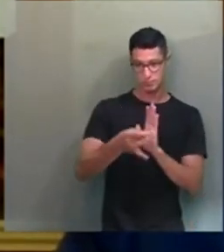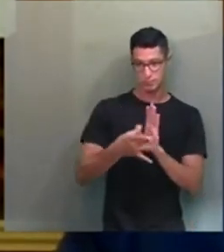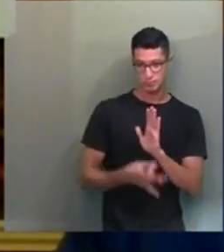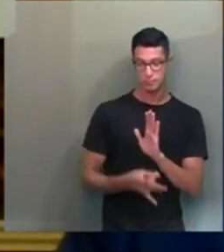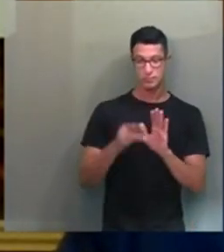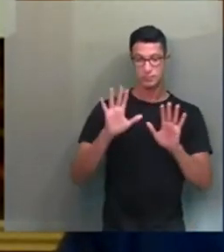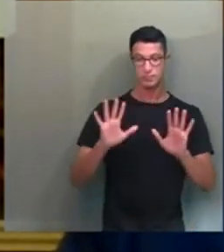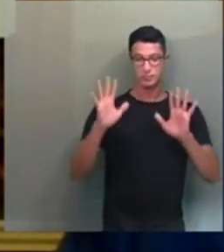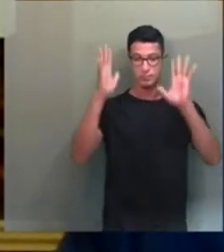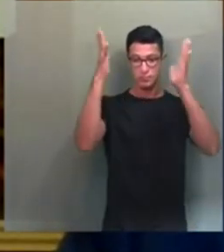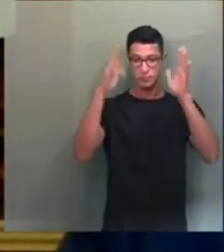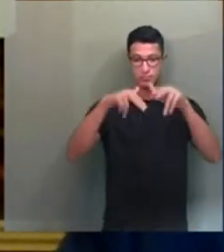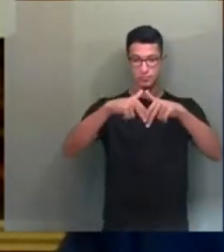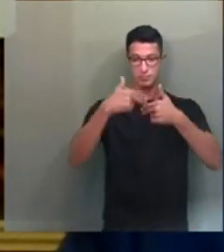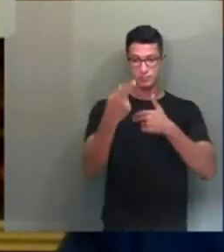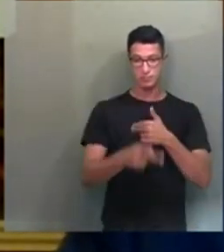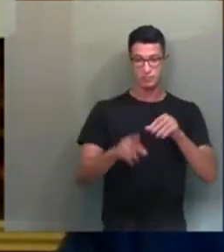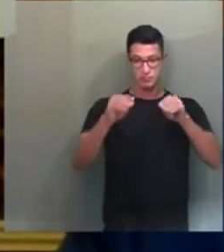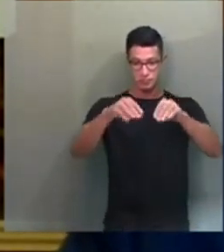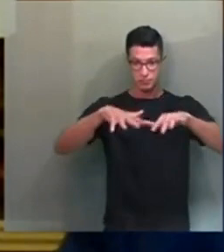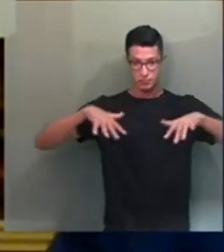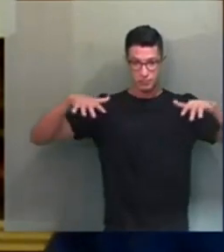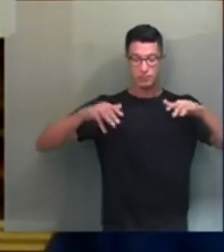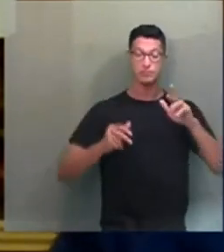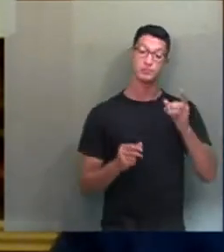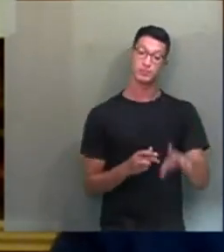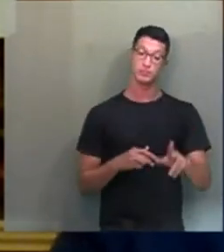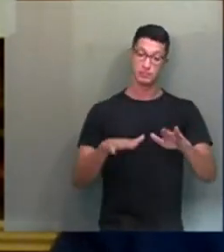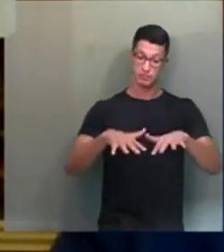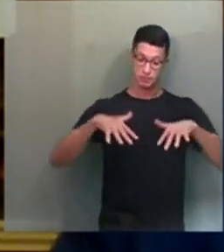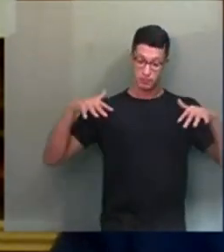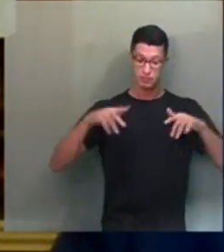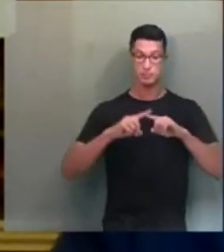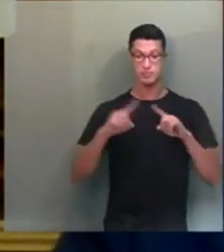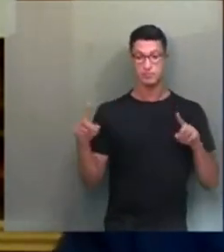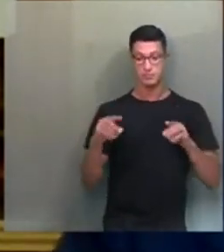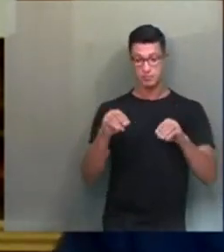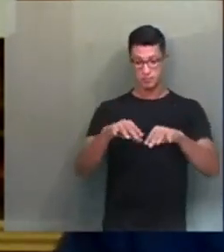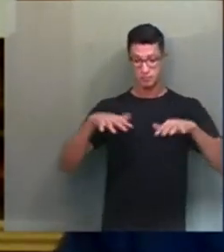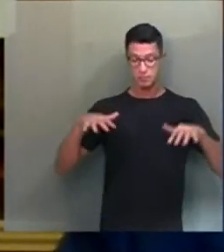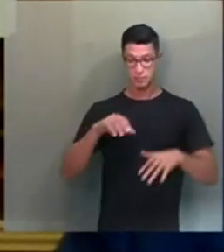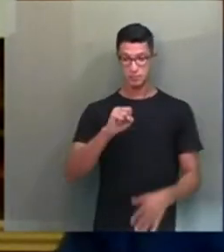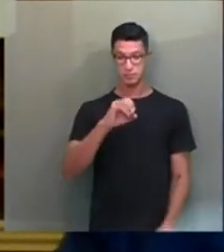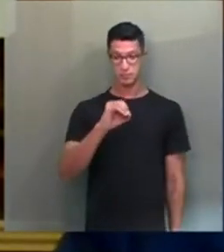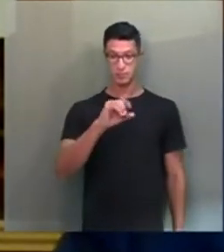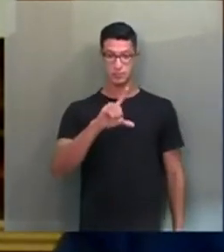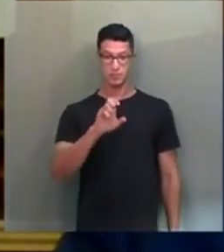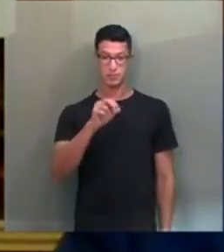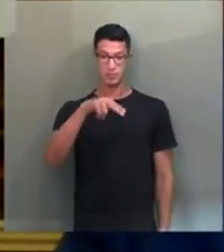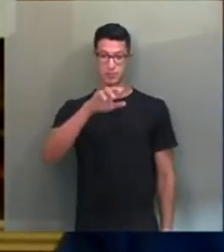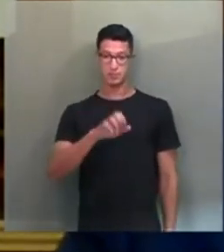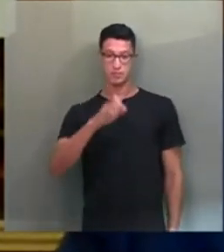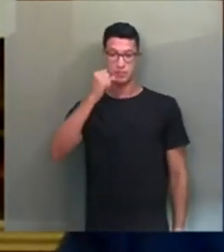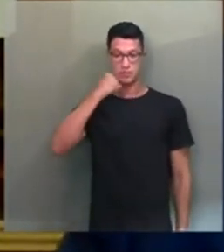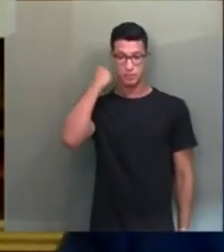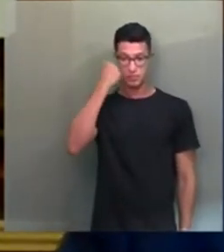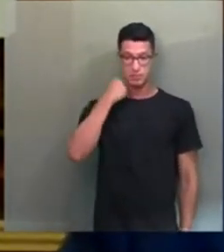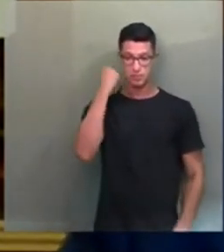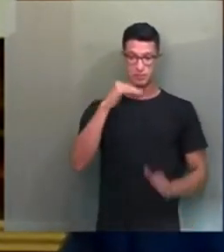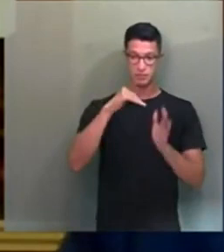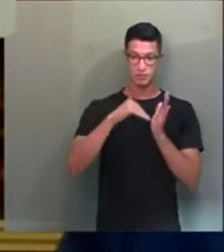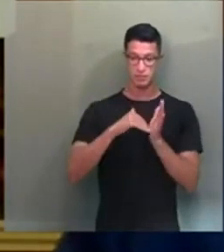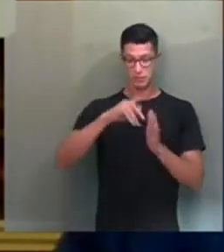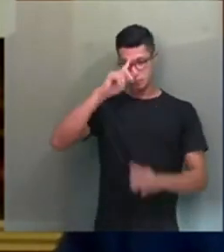para a realização dessa audiência, não só audiência, mas dessa sessão solene do Senado Federal